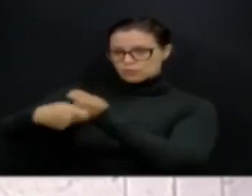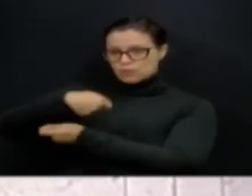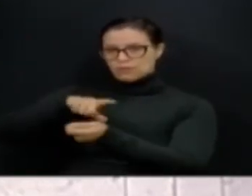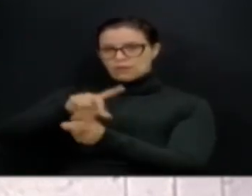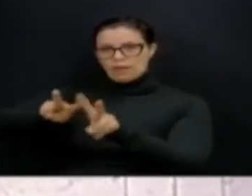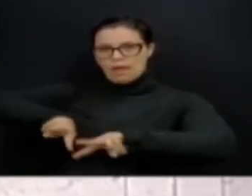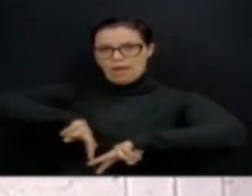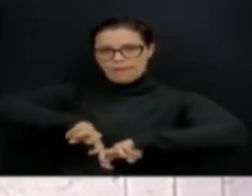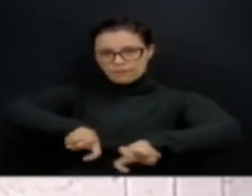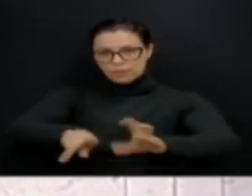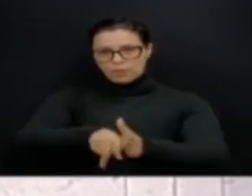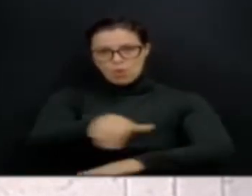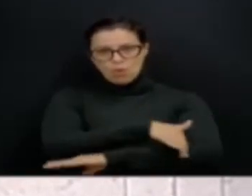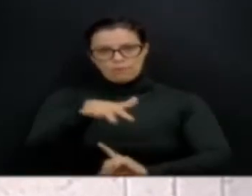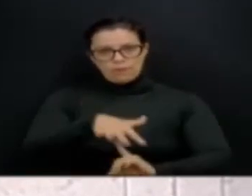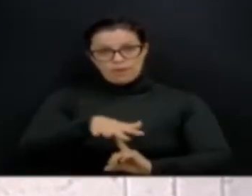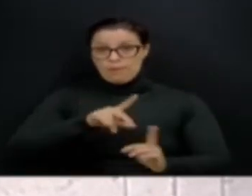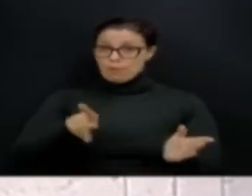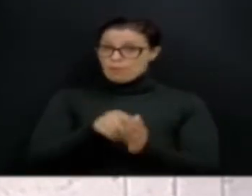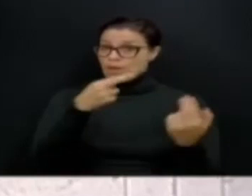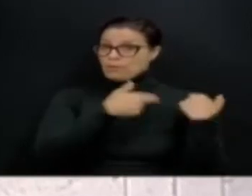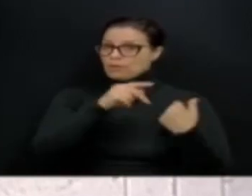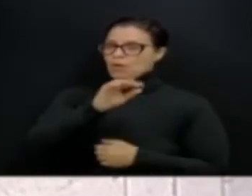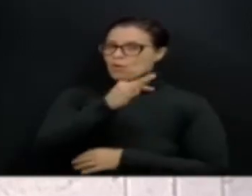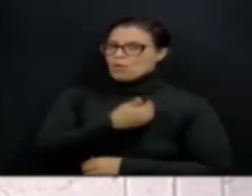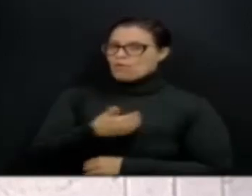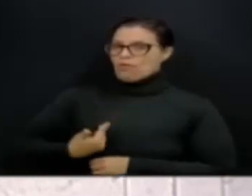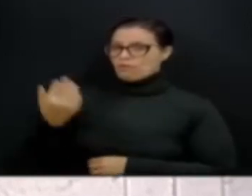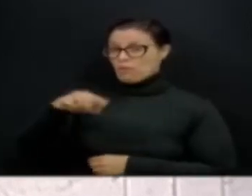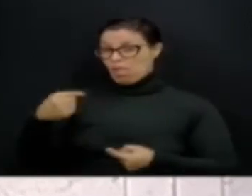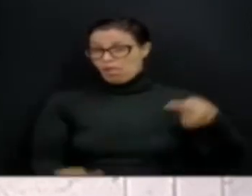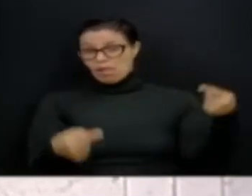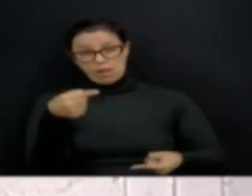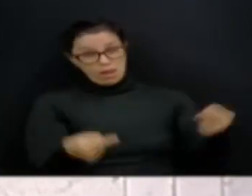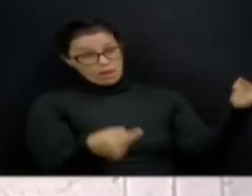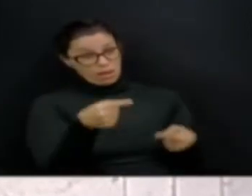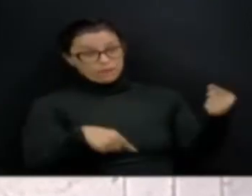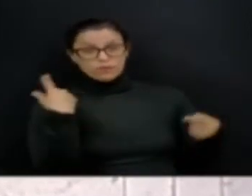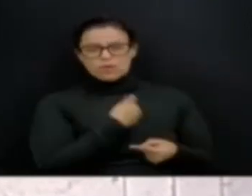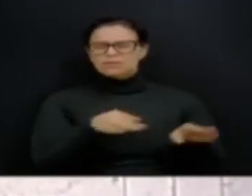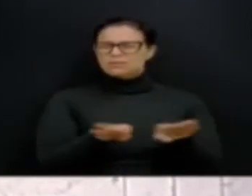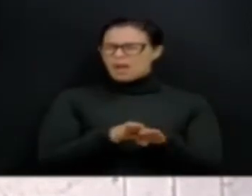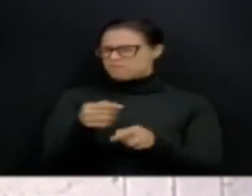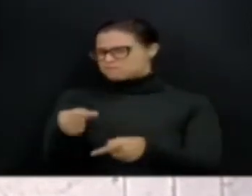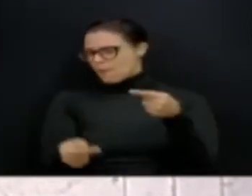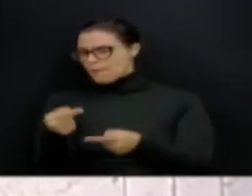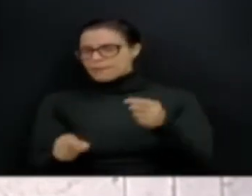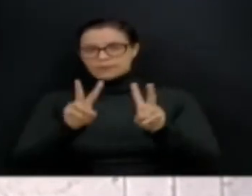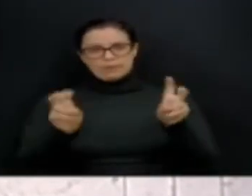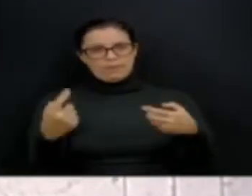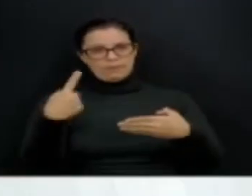e a exploração das rodovias estaduais. Uma sessão polêmica, que nós debatemos muito sobre o